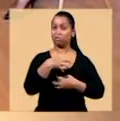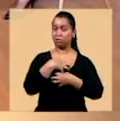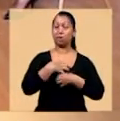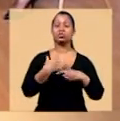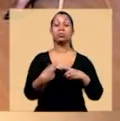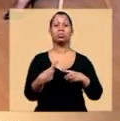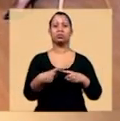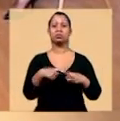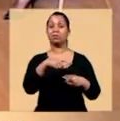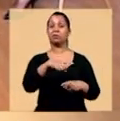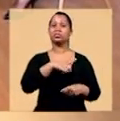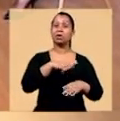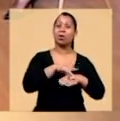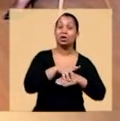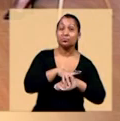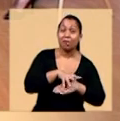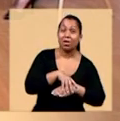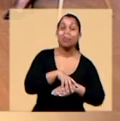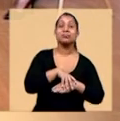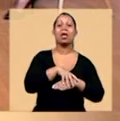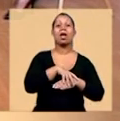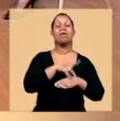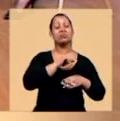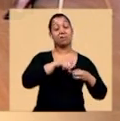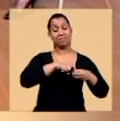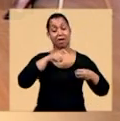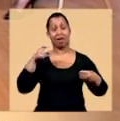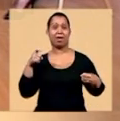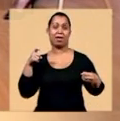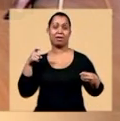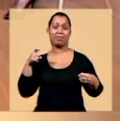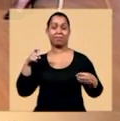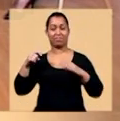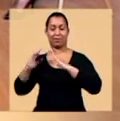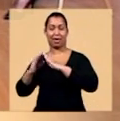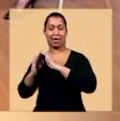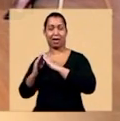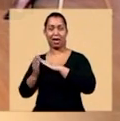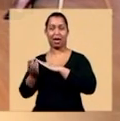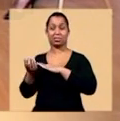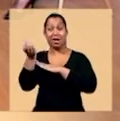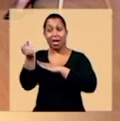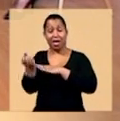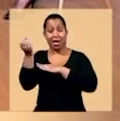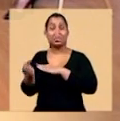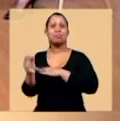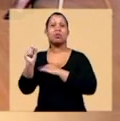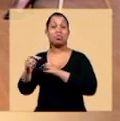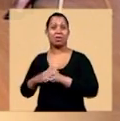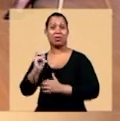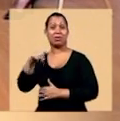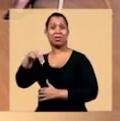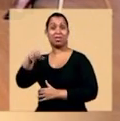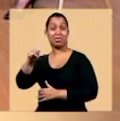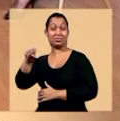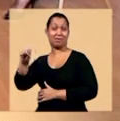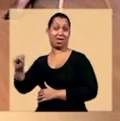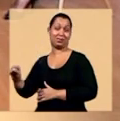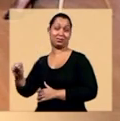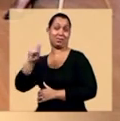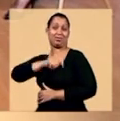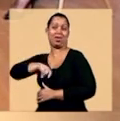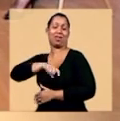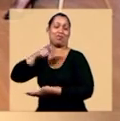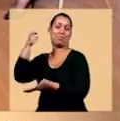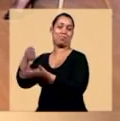esse reflexo, porque você tem uma doença laboral, você vai afastar pelo INSS. Não é? Você tem uma doença, uma depressão por conta de